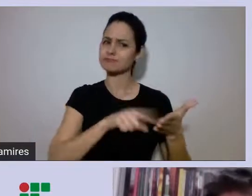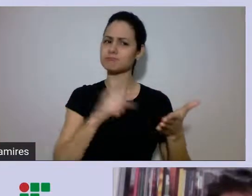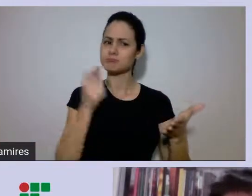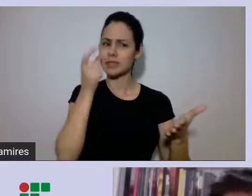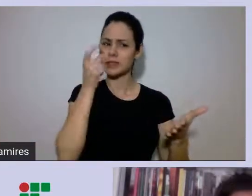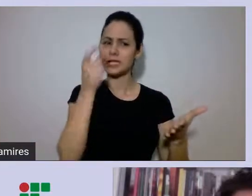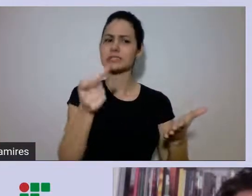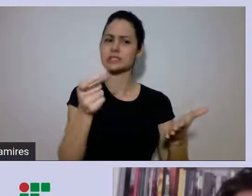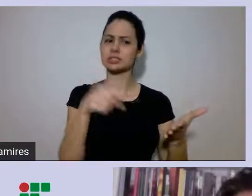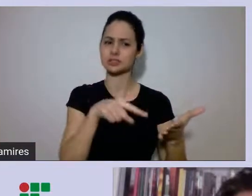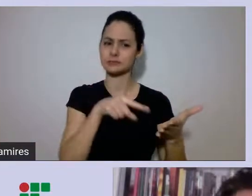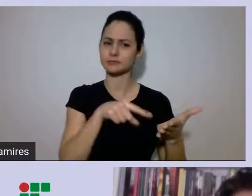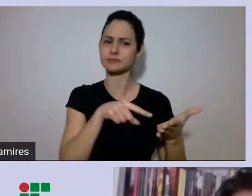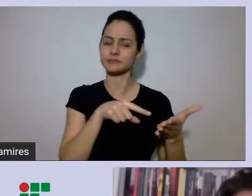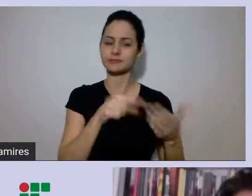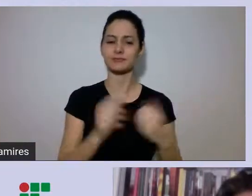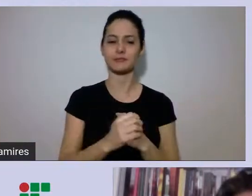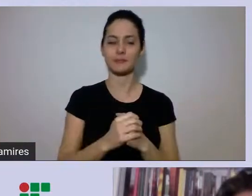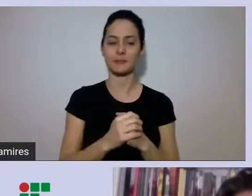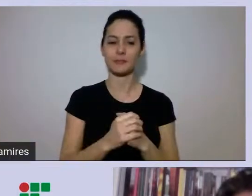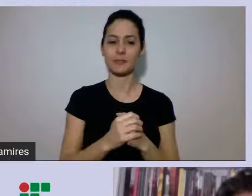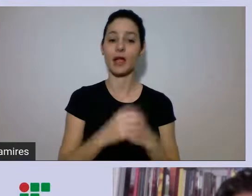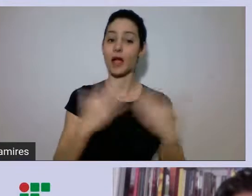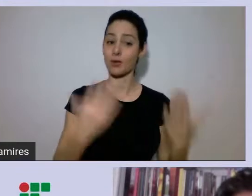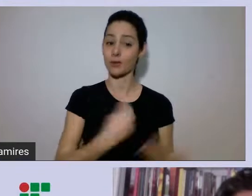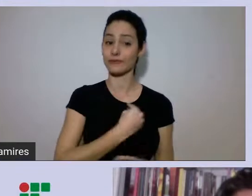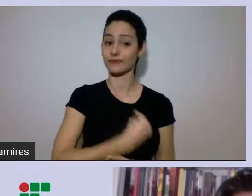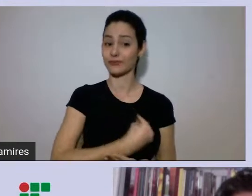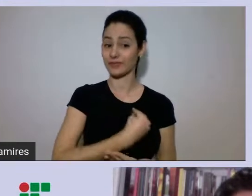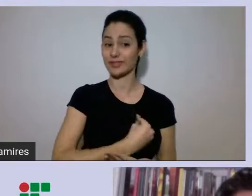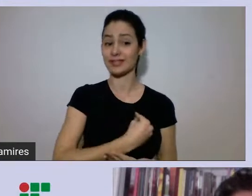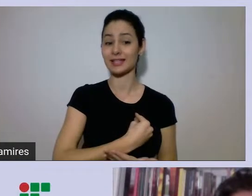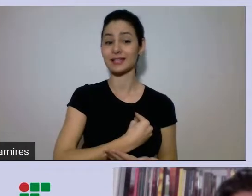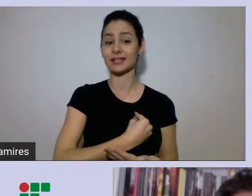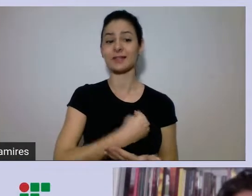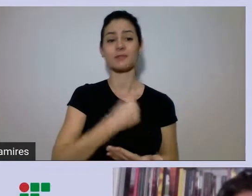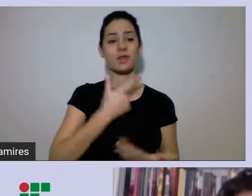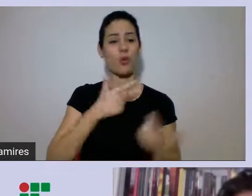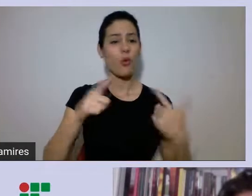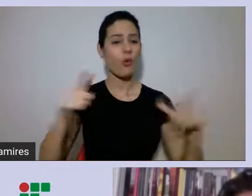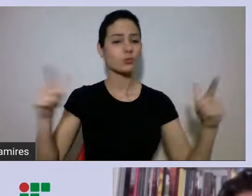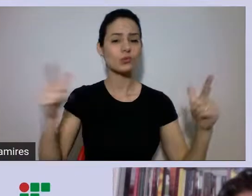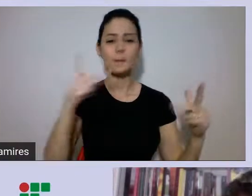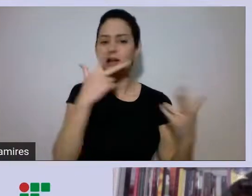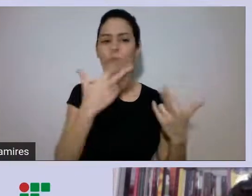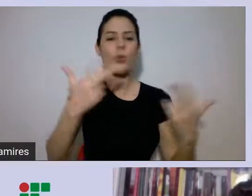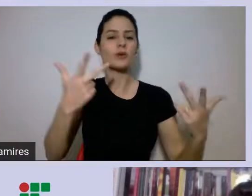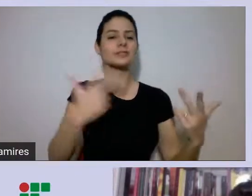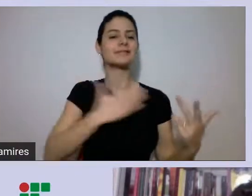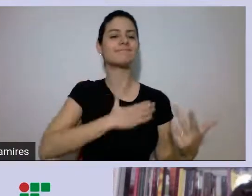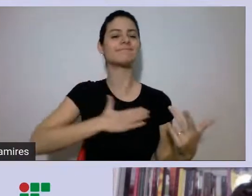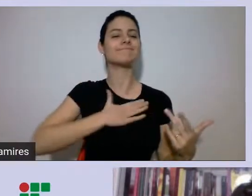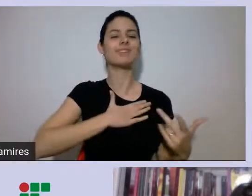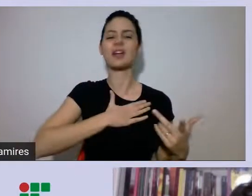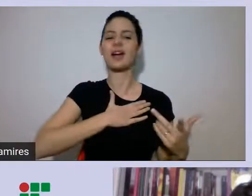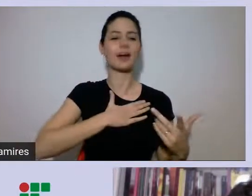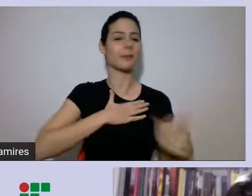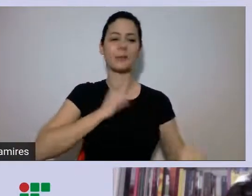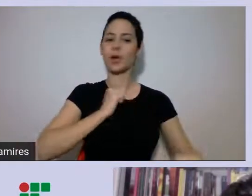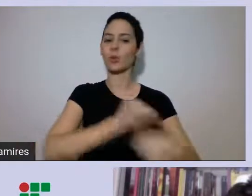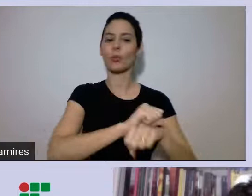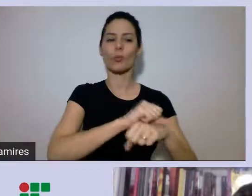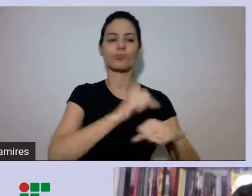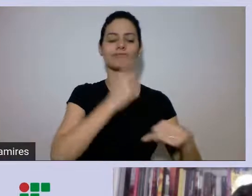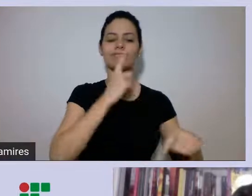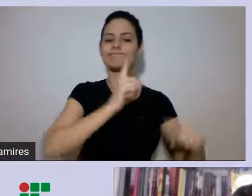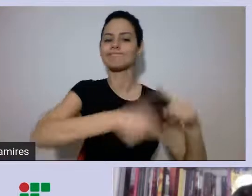porque estamos vivendo um momento em que outros prazeres, né, nos deixaram. A gente está